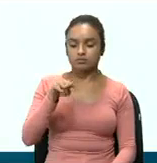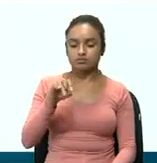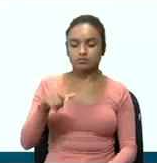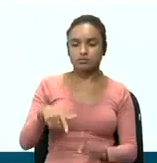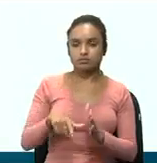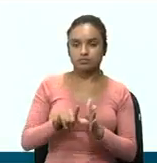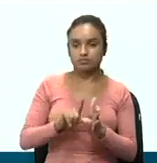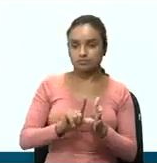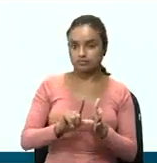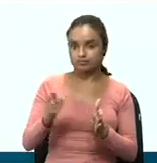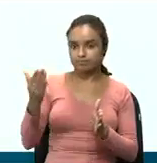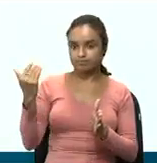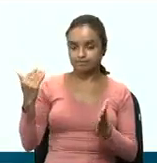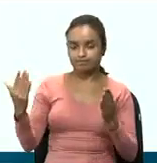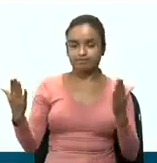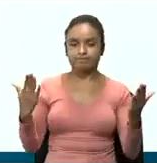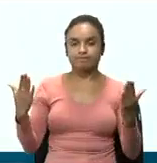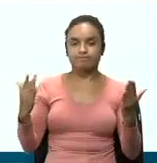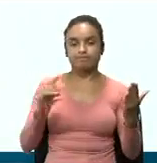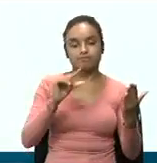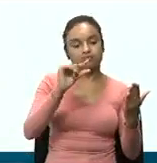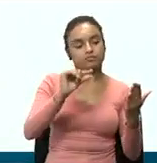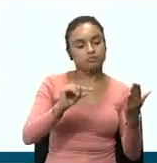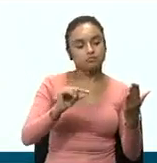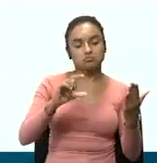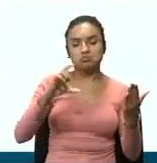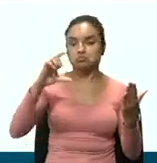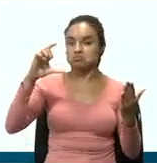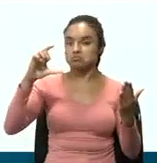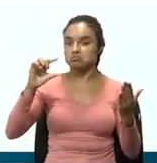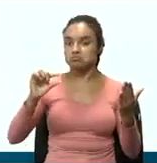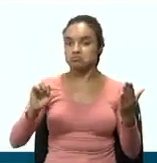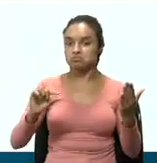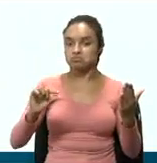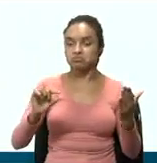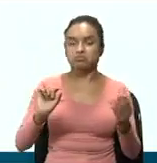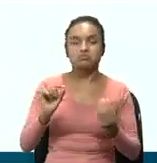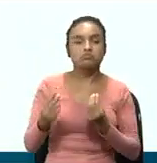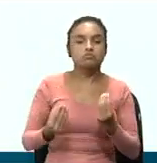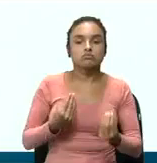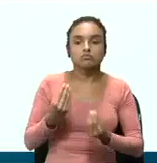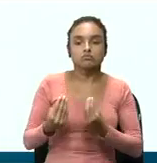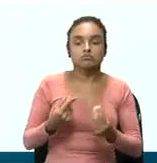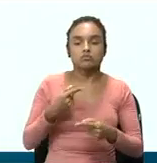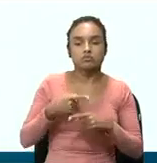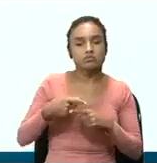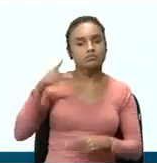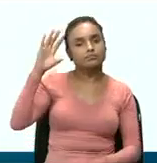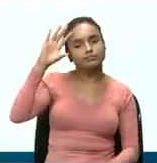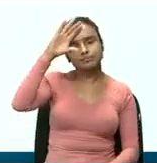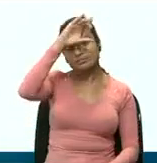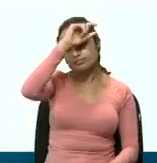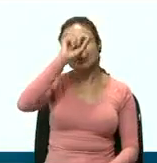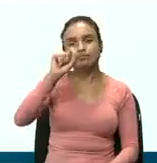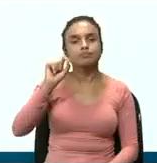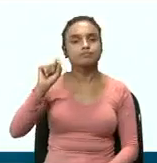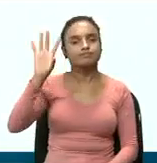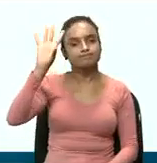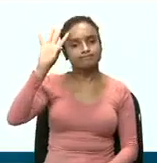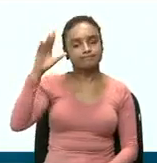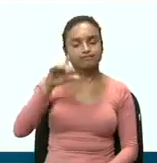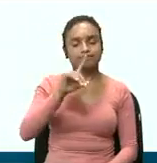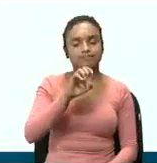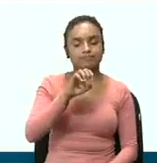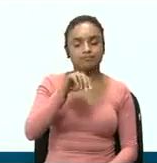anterior ou é menor? Aí é o caso de entender o que está acontecendo no